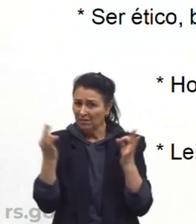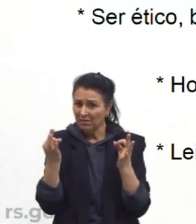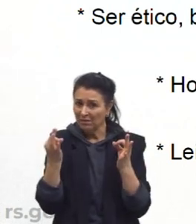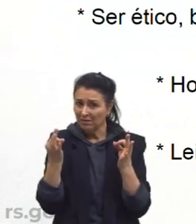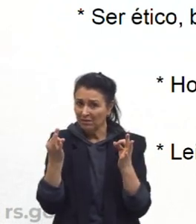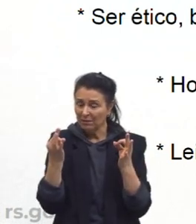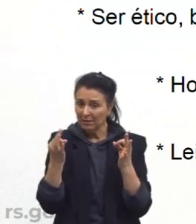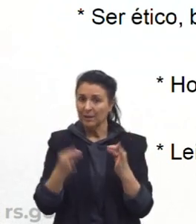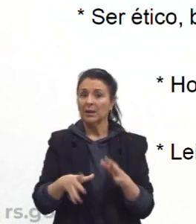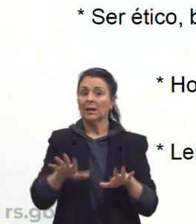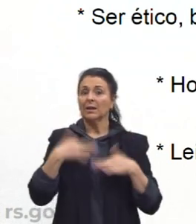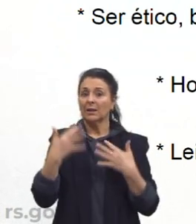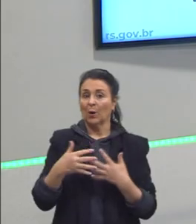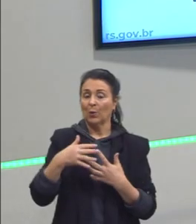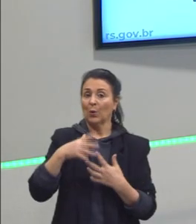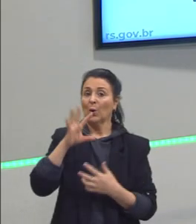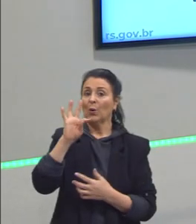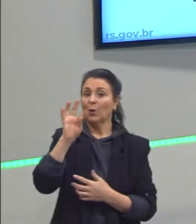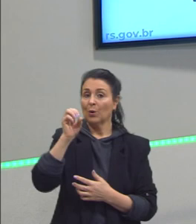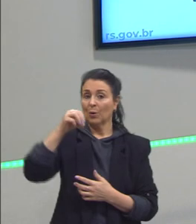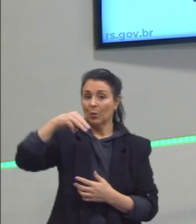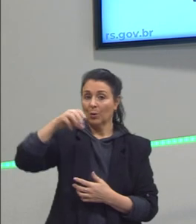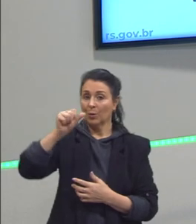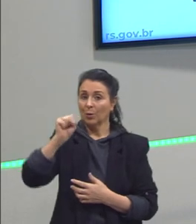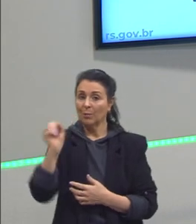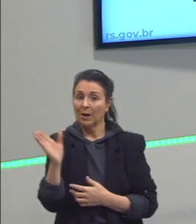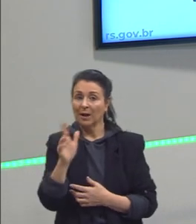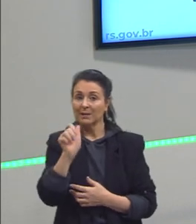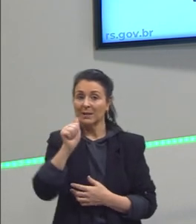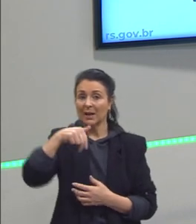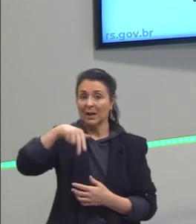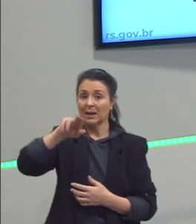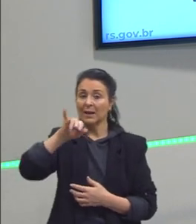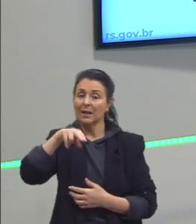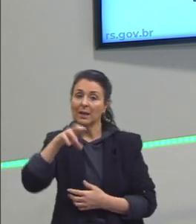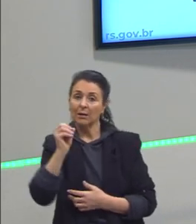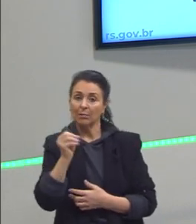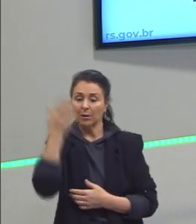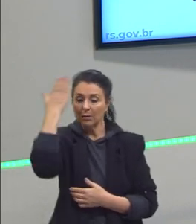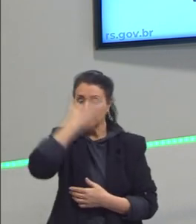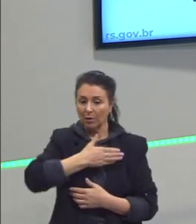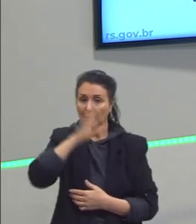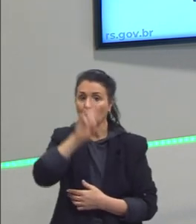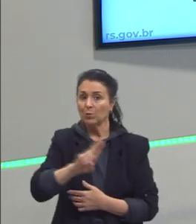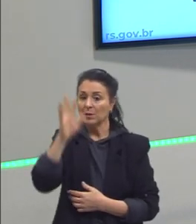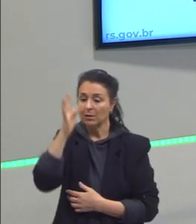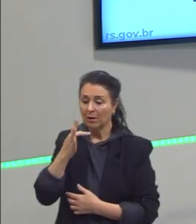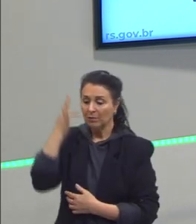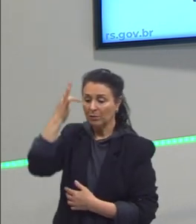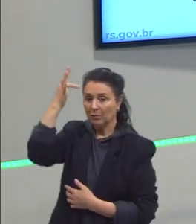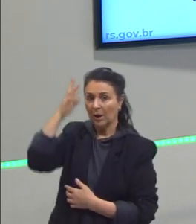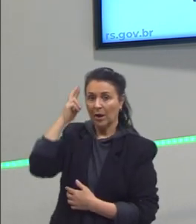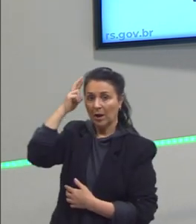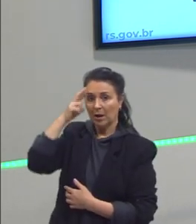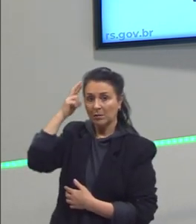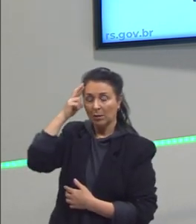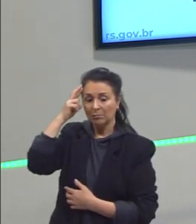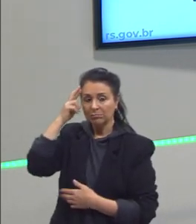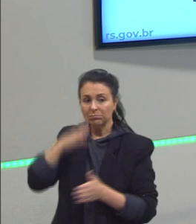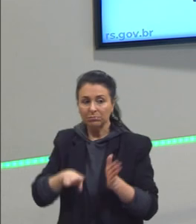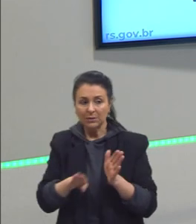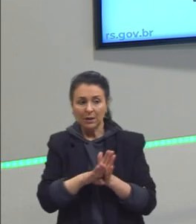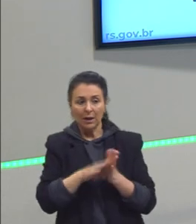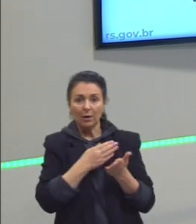é Tomás de Aquino prova então pela filosofia é possível pela razão se